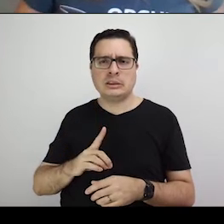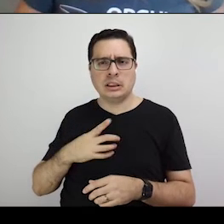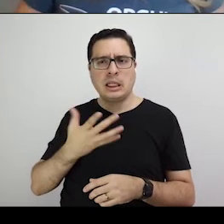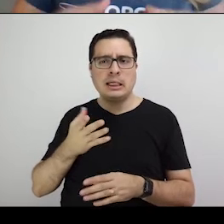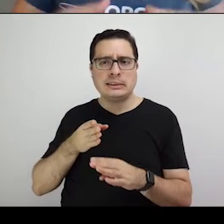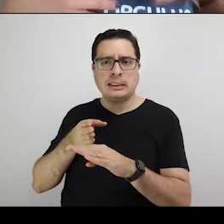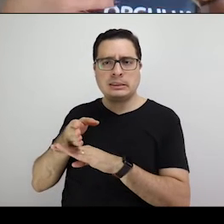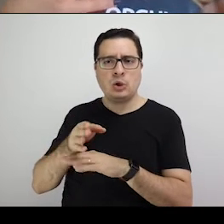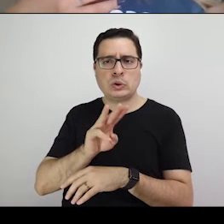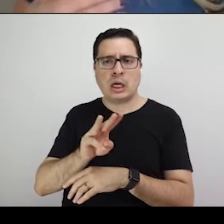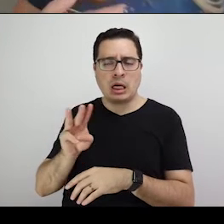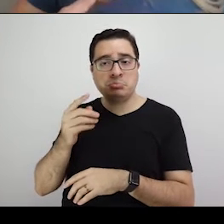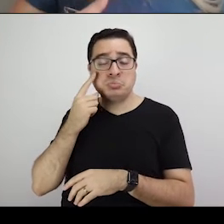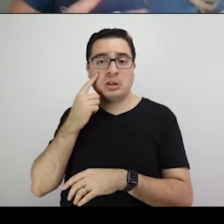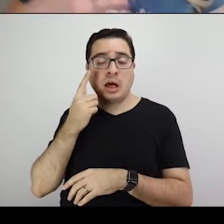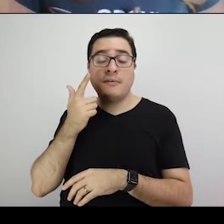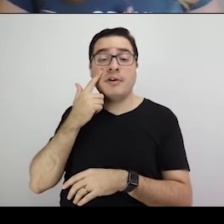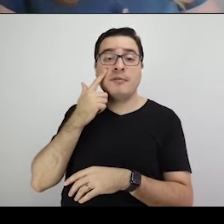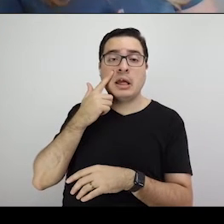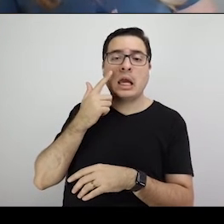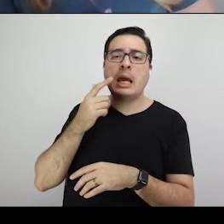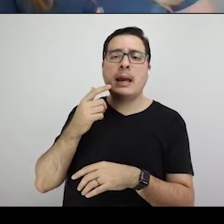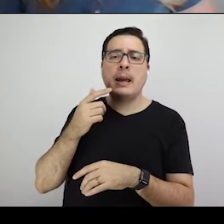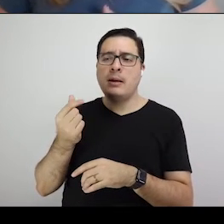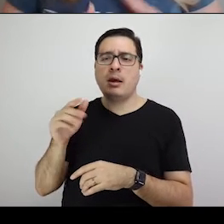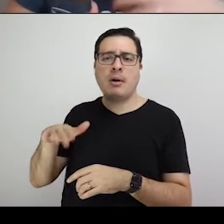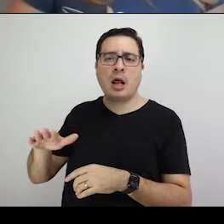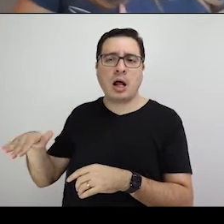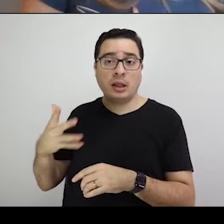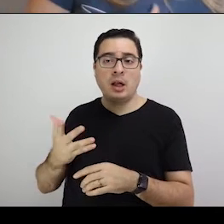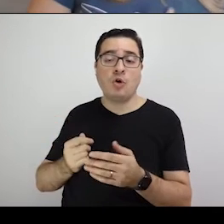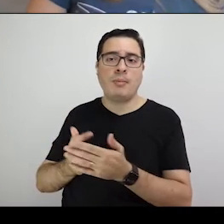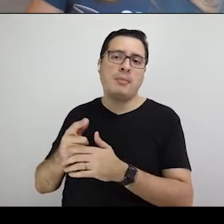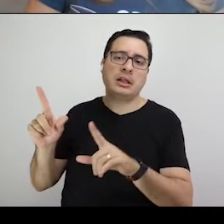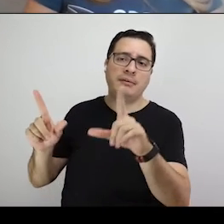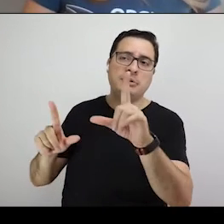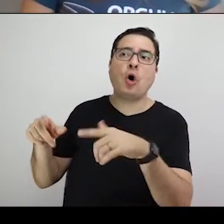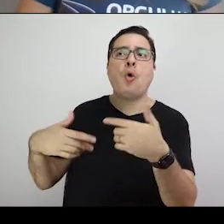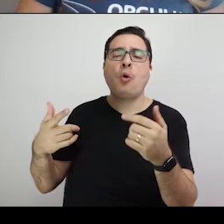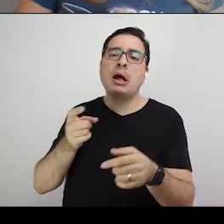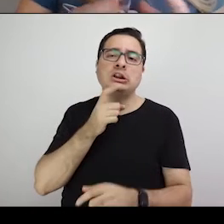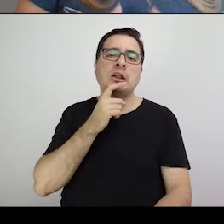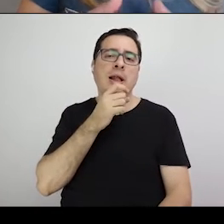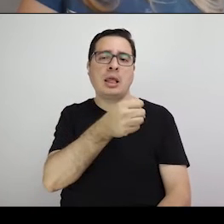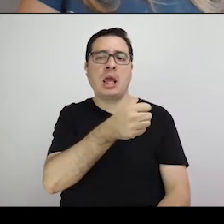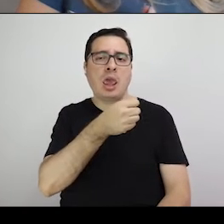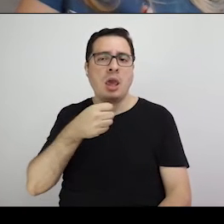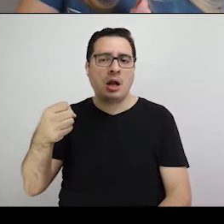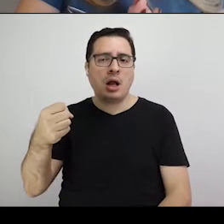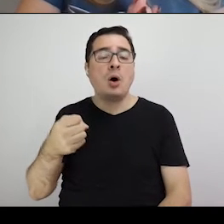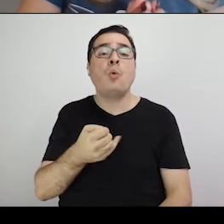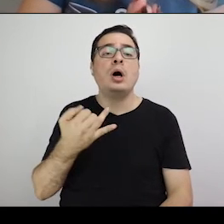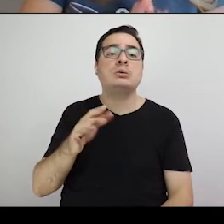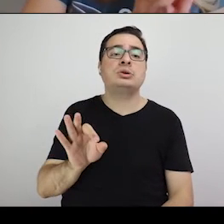acessar o site, verificar as promoções, eu estou a fim de comprar uma TV, quero comprar uma geladeira. Quantos por cento